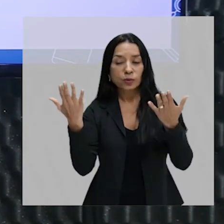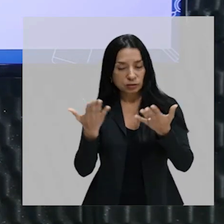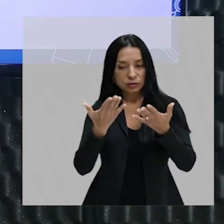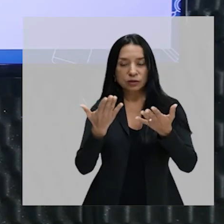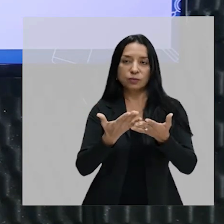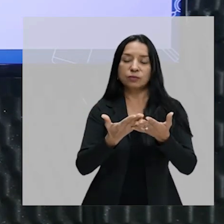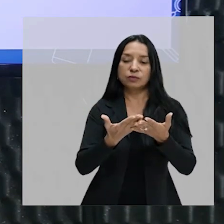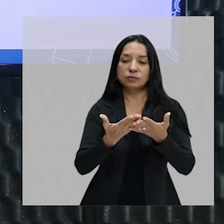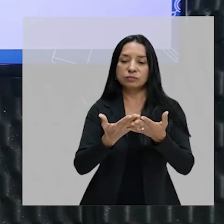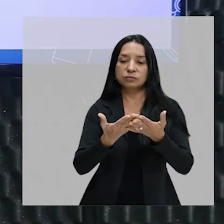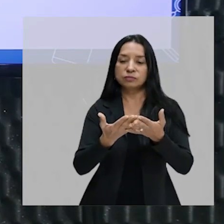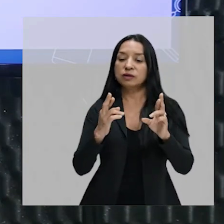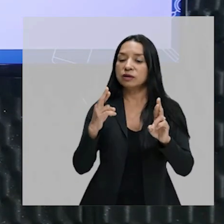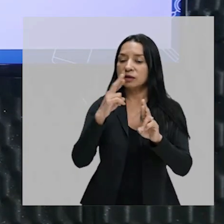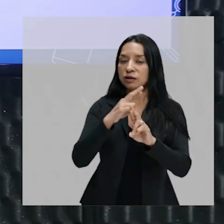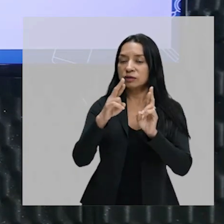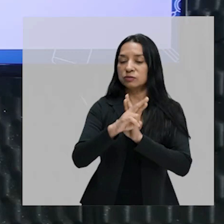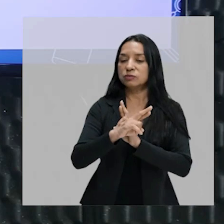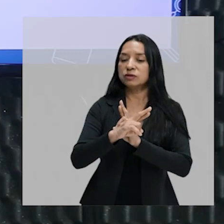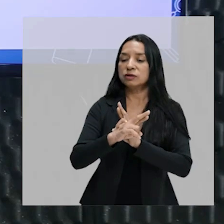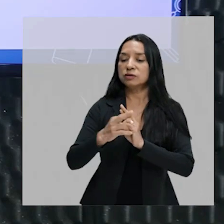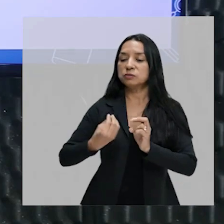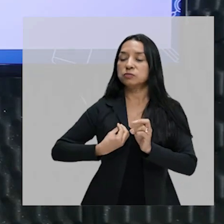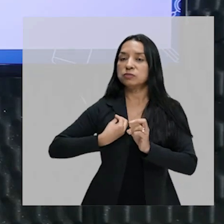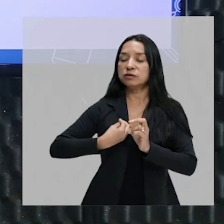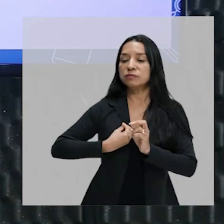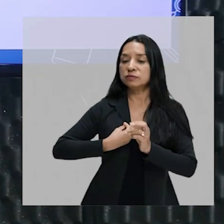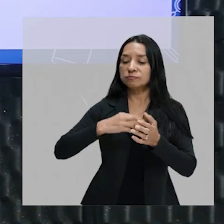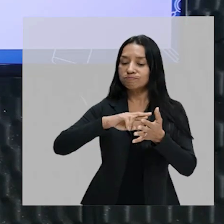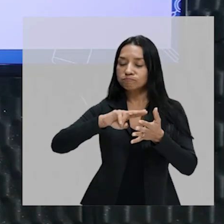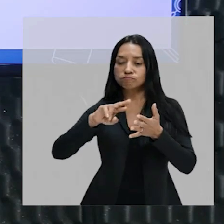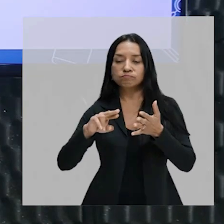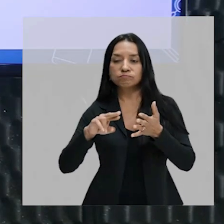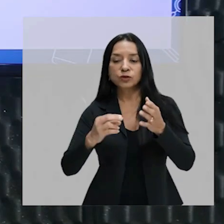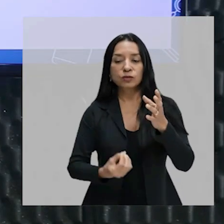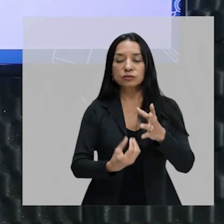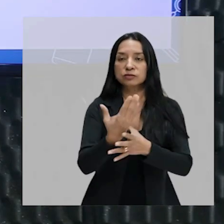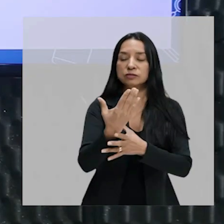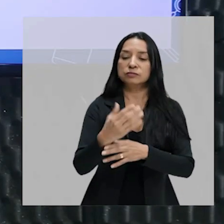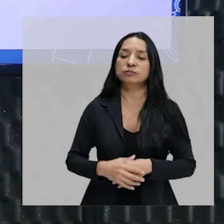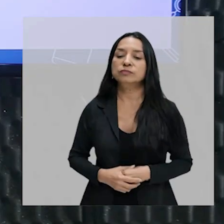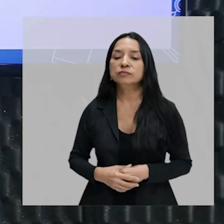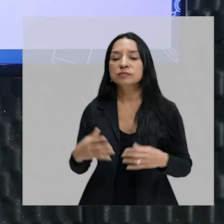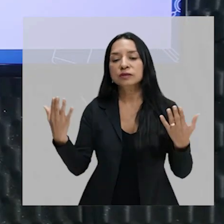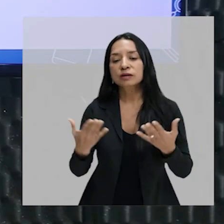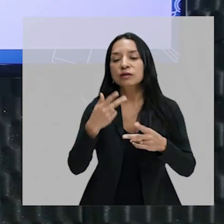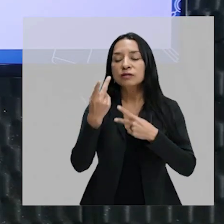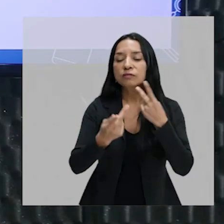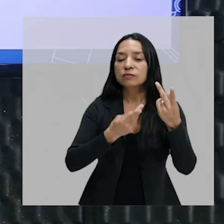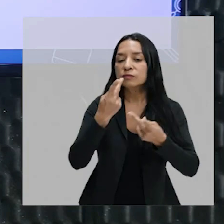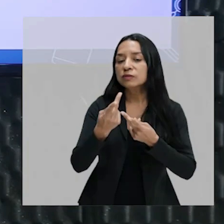atuais a respeito de como que os seres vivos teriam sido originados tá e a gente vai falar sobre a